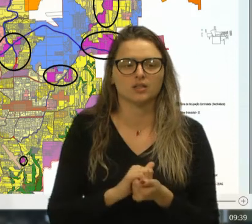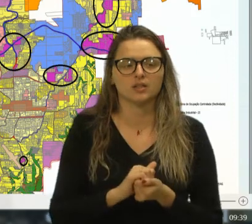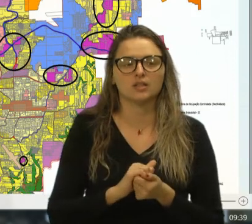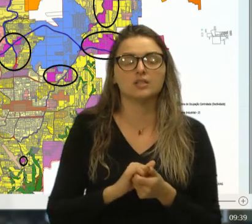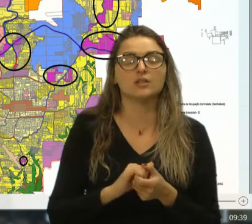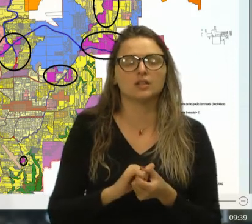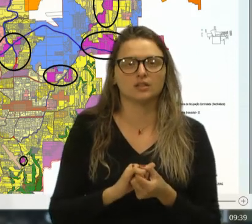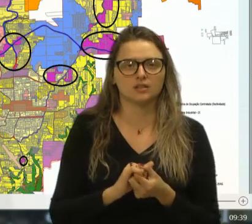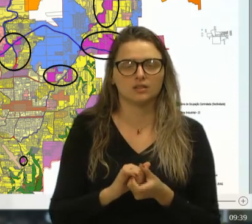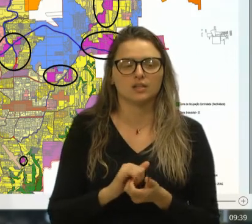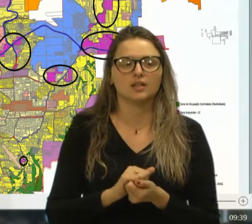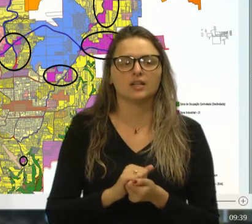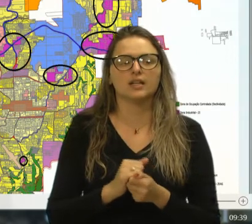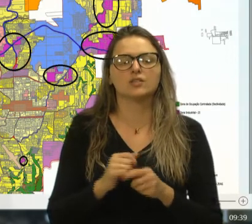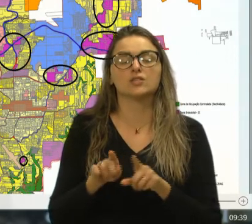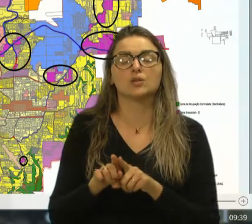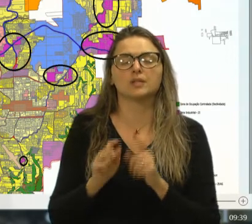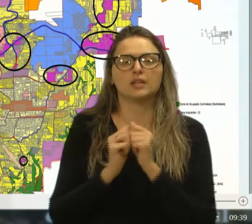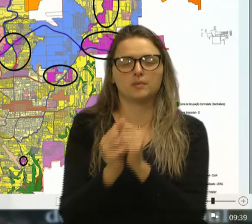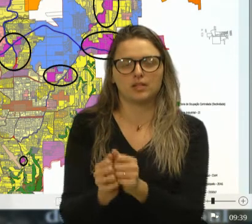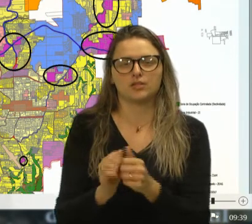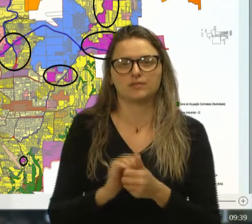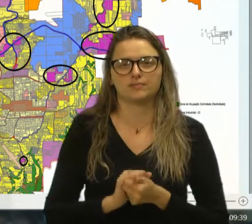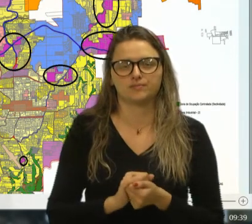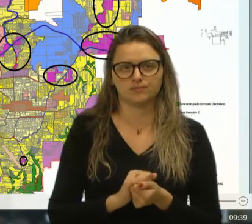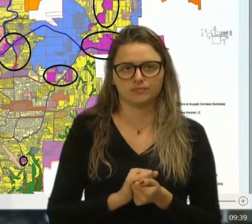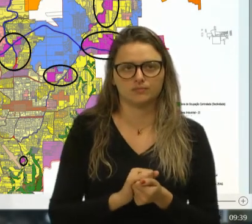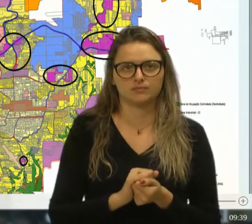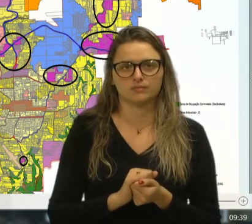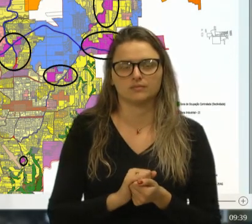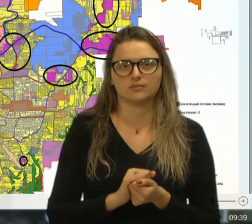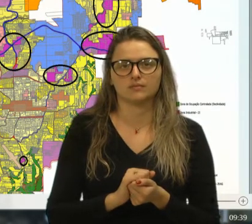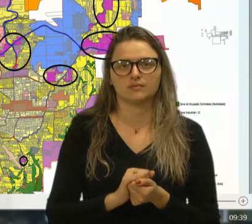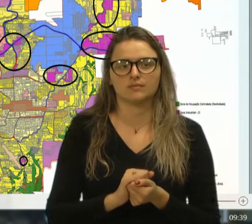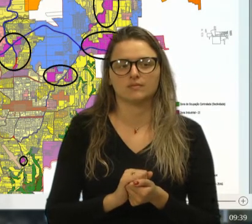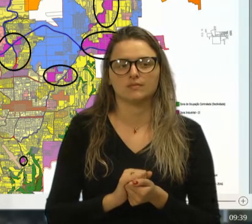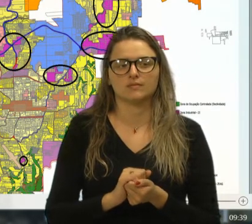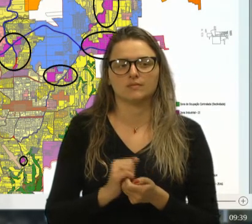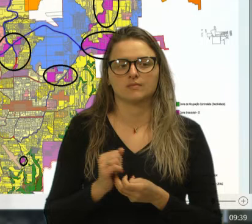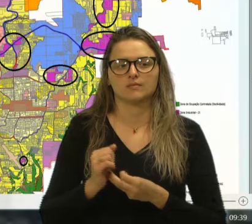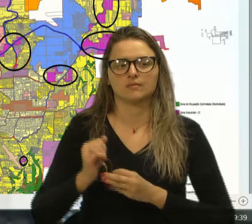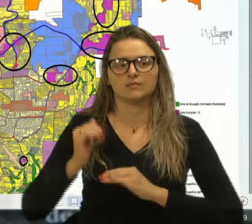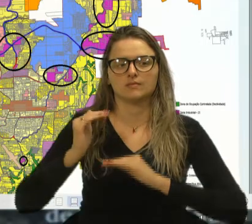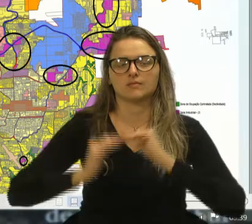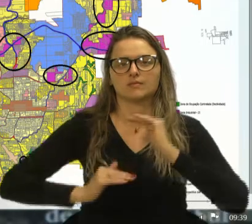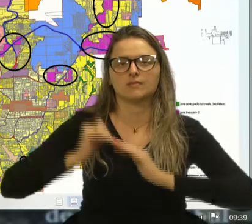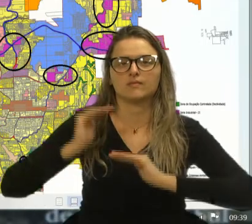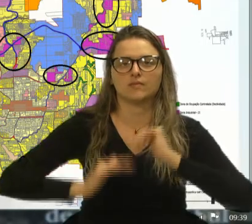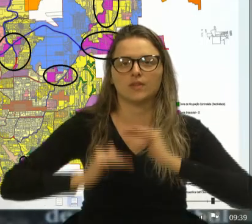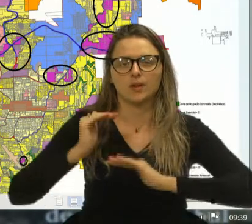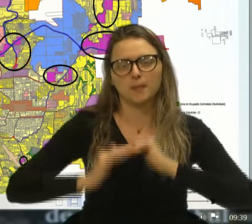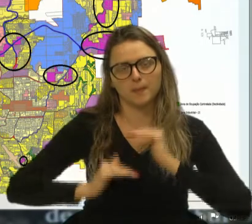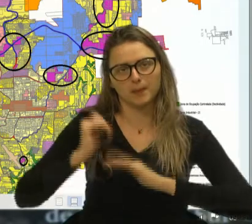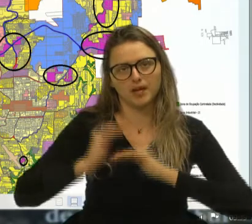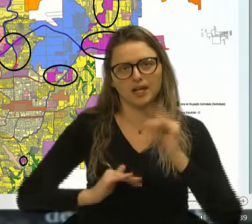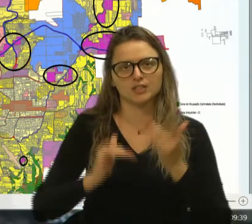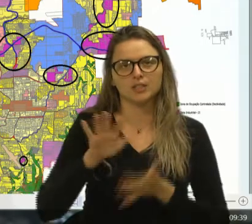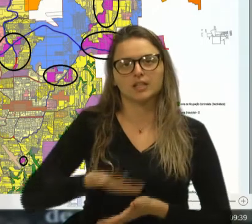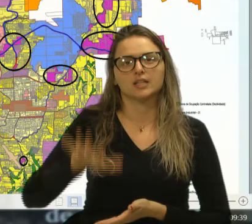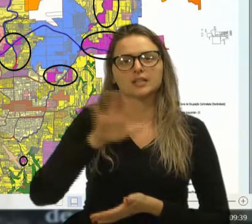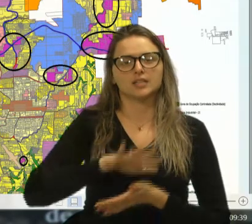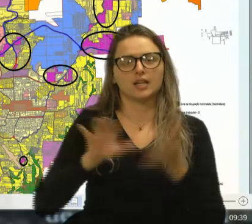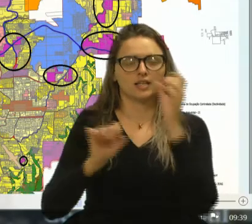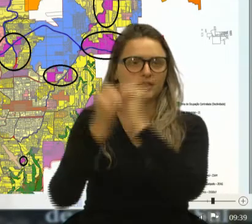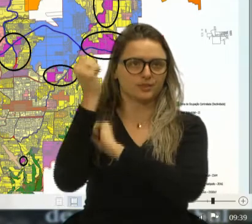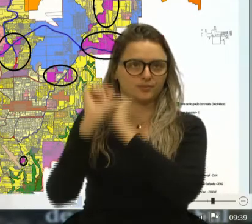né? Que eles haviam retirado. Na prática se manteve, né? A questão da zona industrial sem